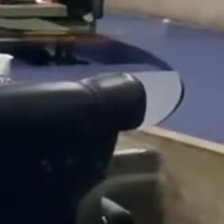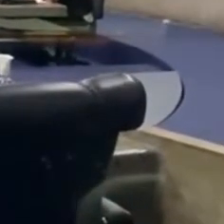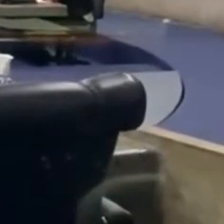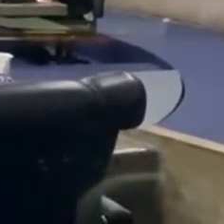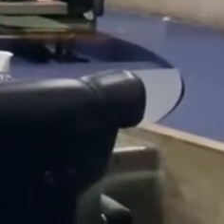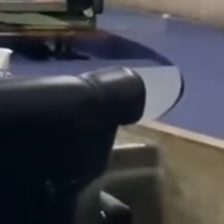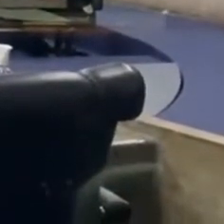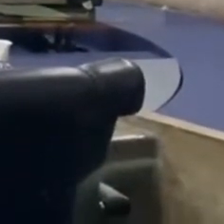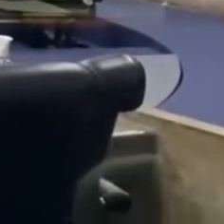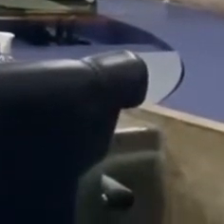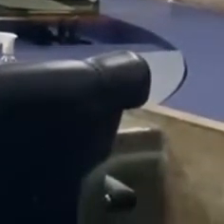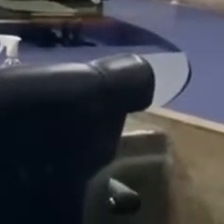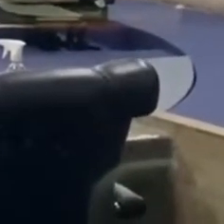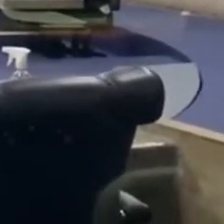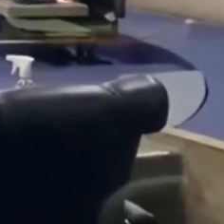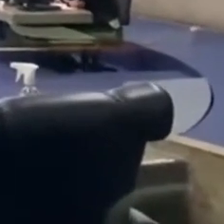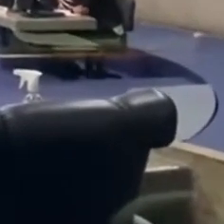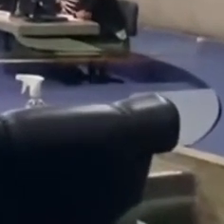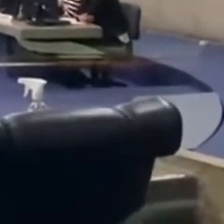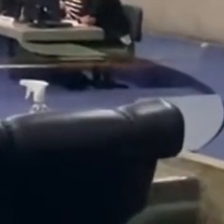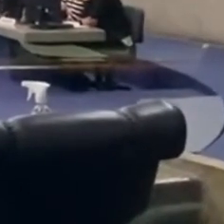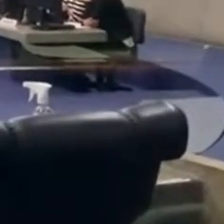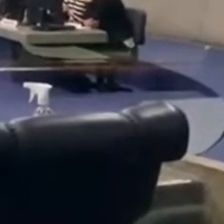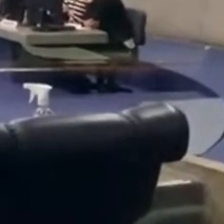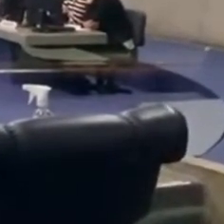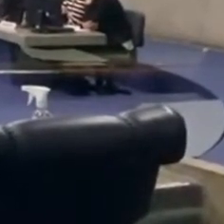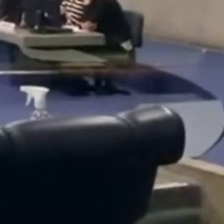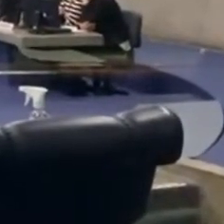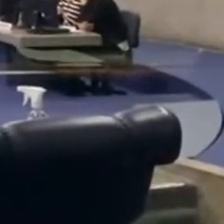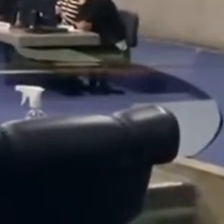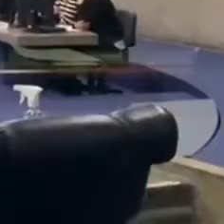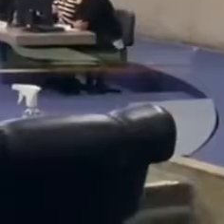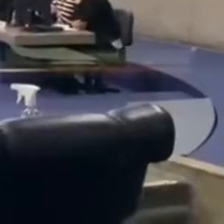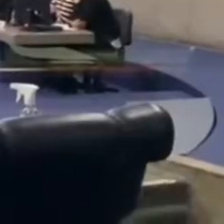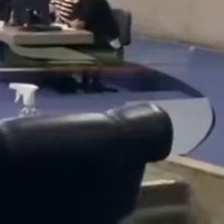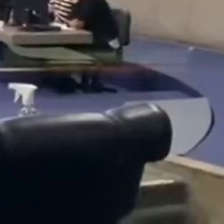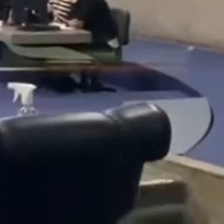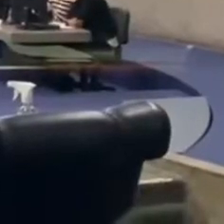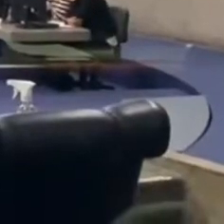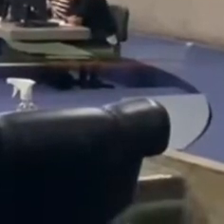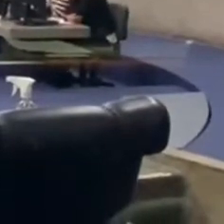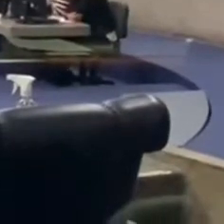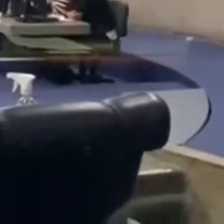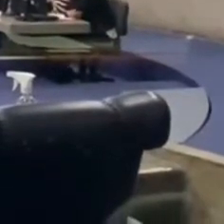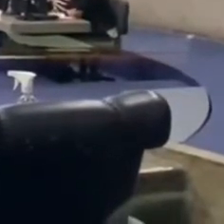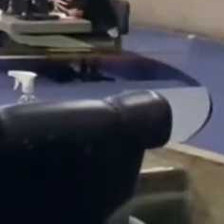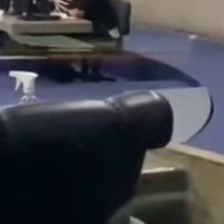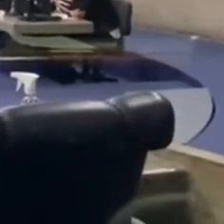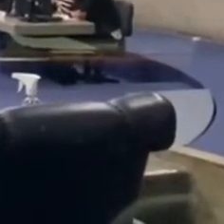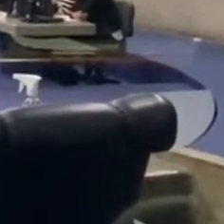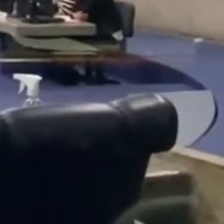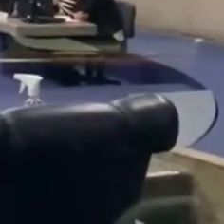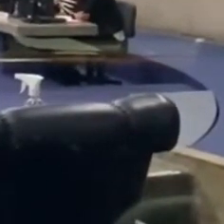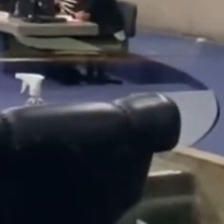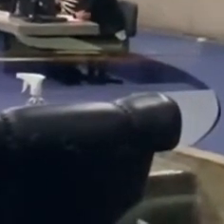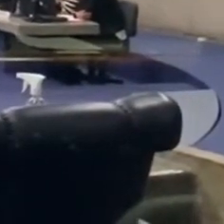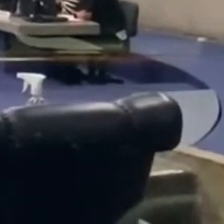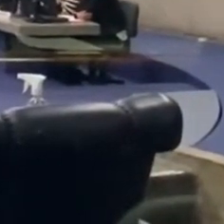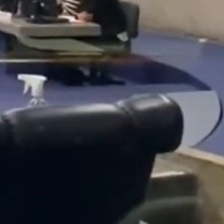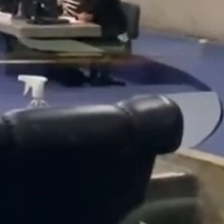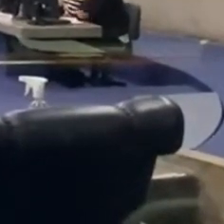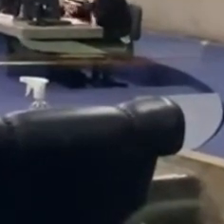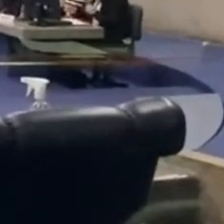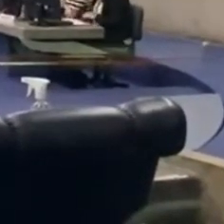que o tempo é meu. Cale a boca, cale a boca. Bata a mão no pé, se nem bem ninguém não.